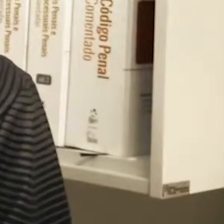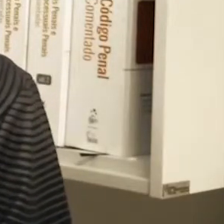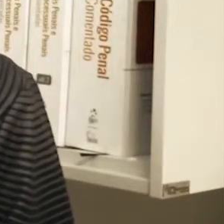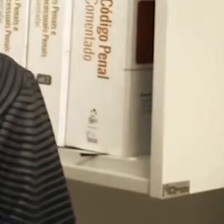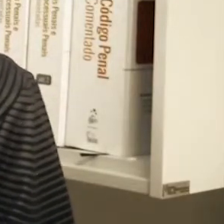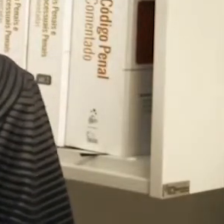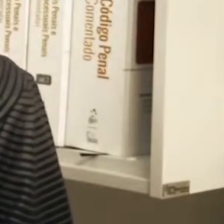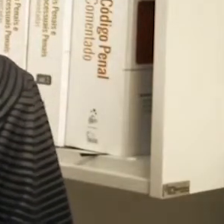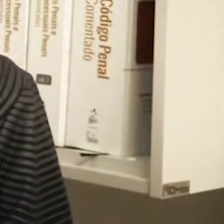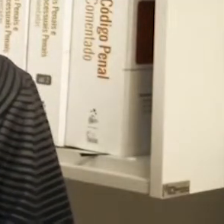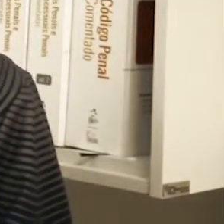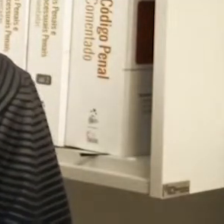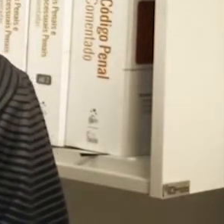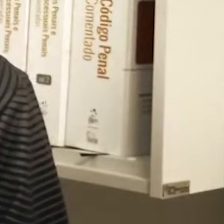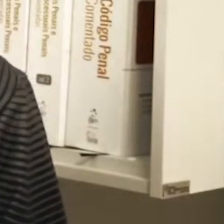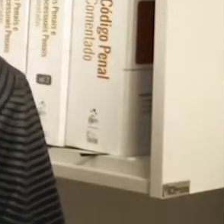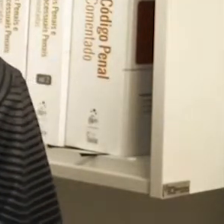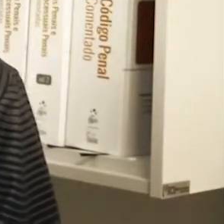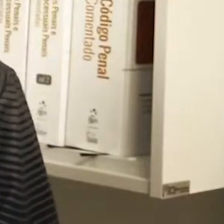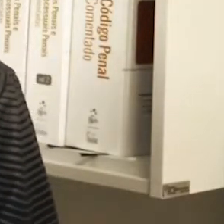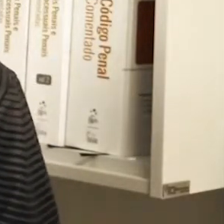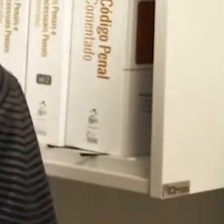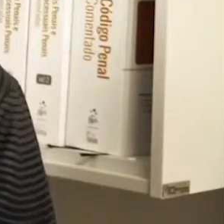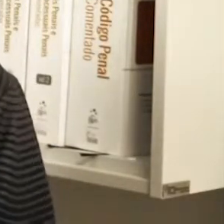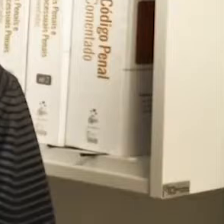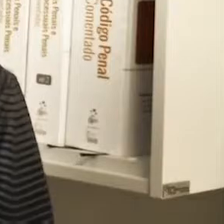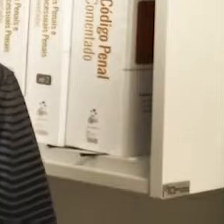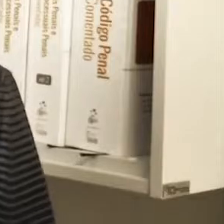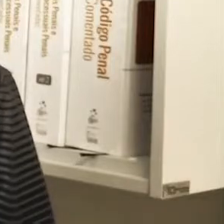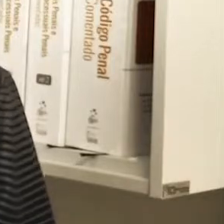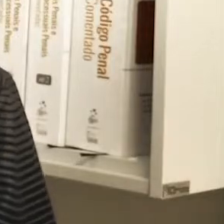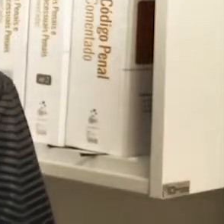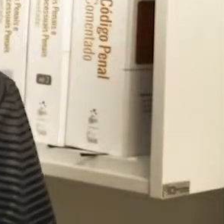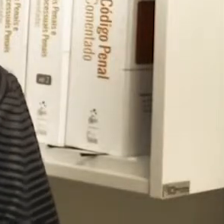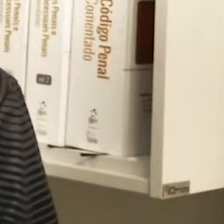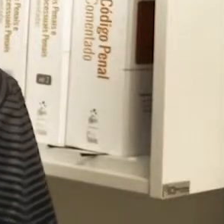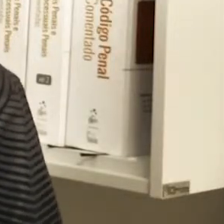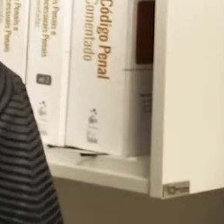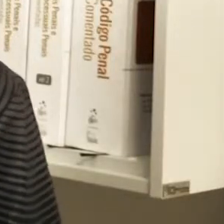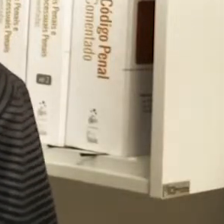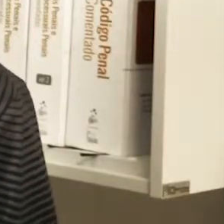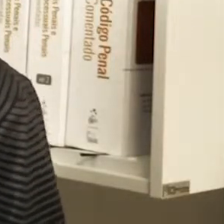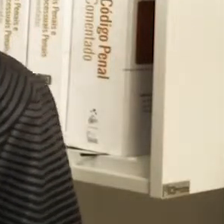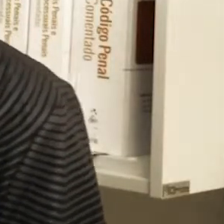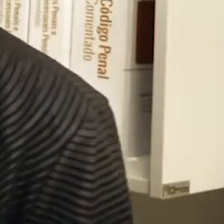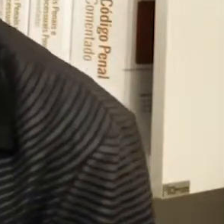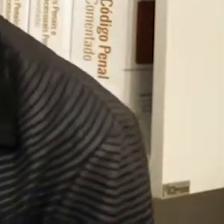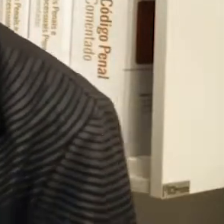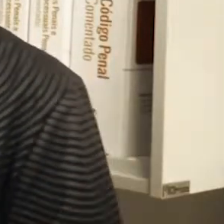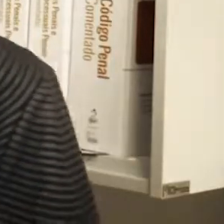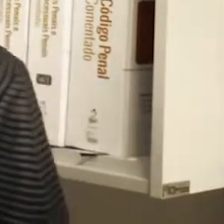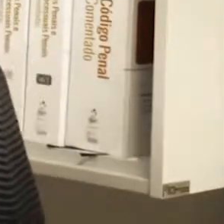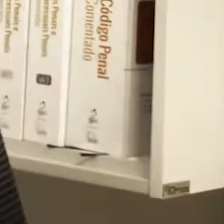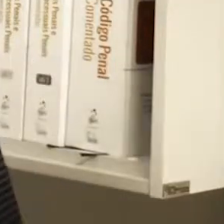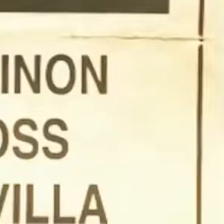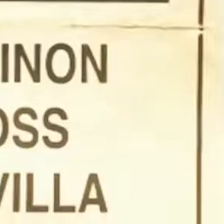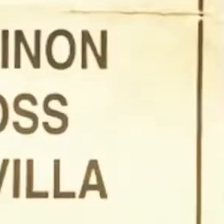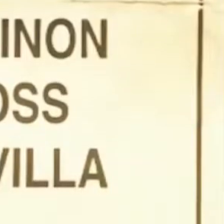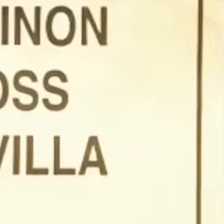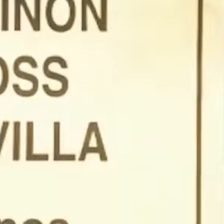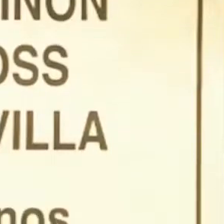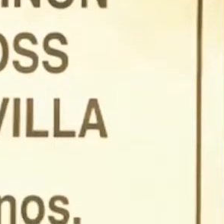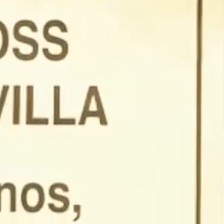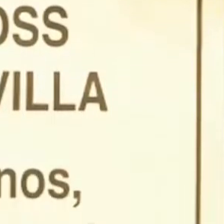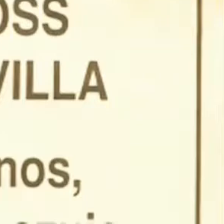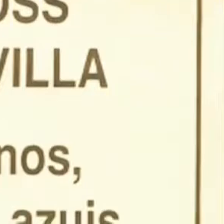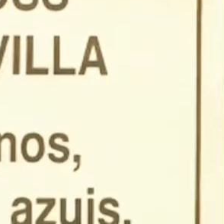na cama de baixo, naquele horário. Então a gente ficou naquela tensão, já comunicou para a Criciúma e toda a comunidade foi